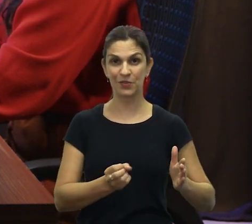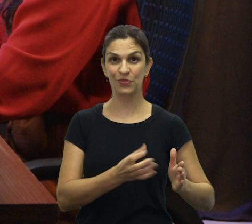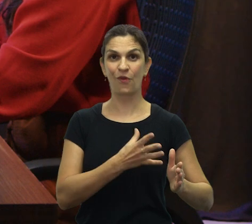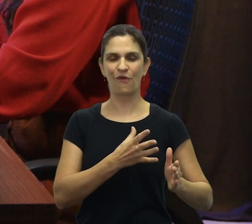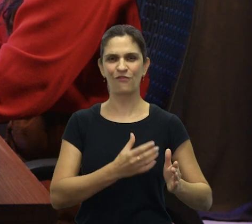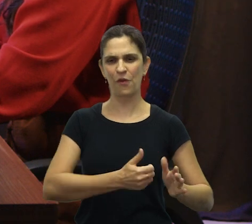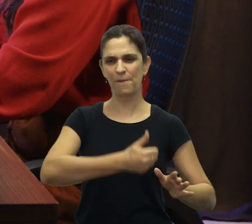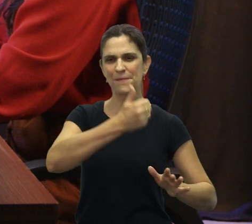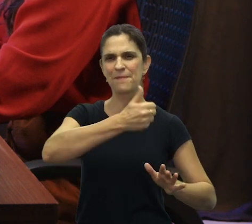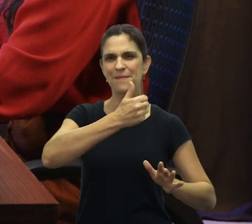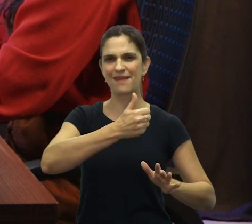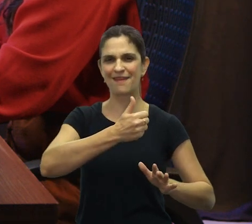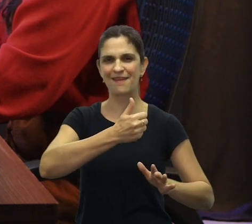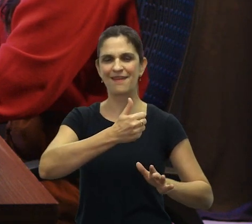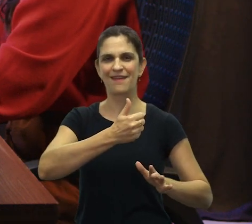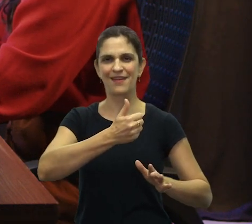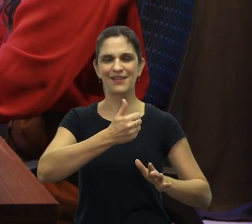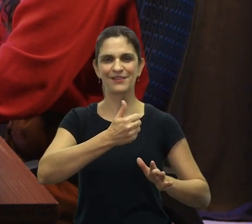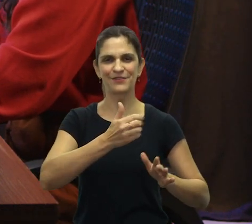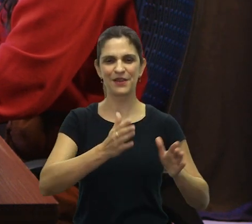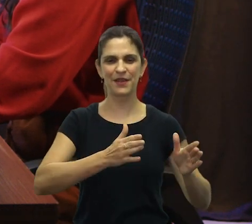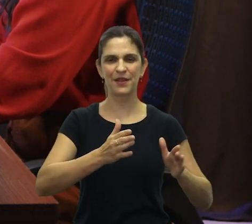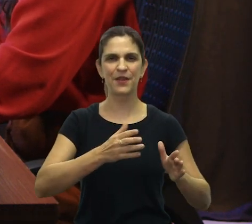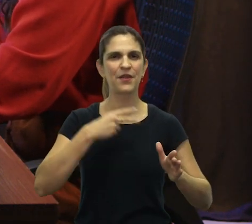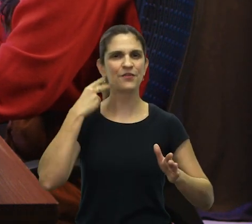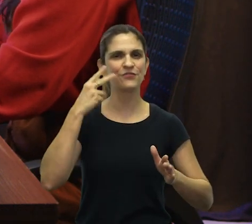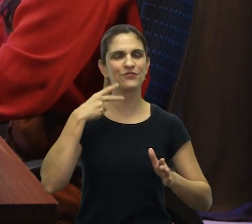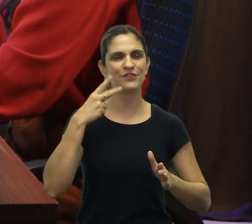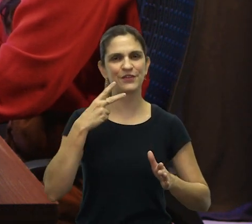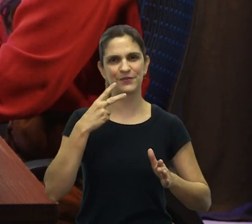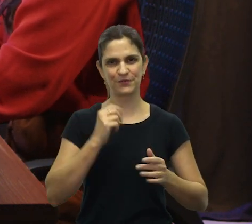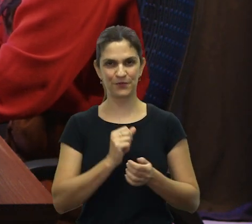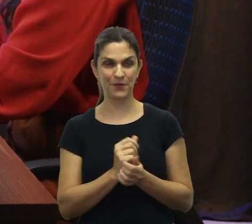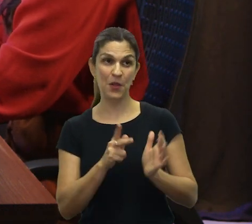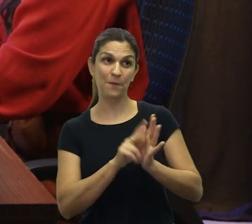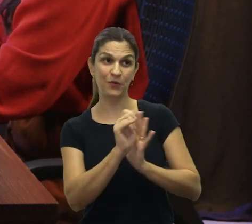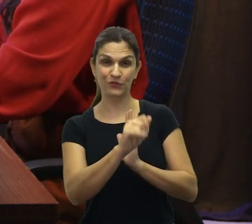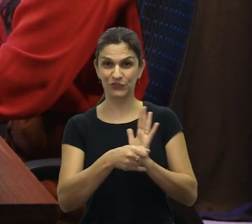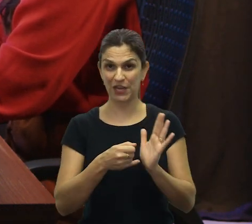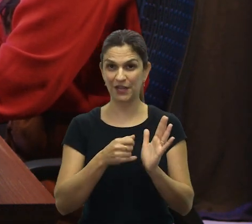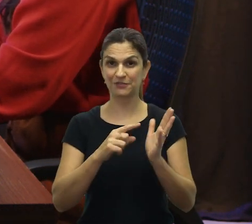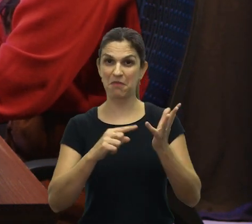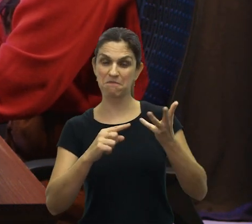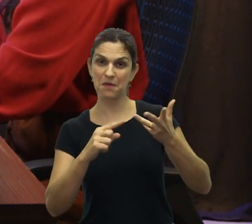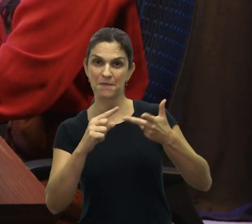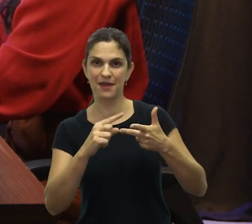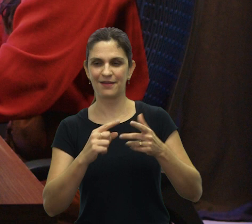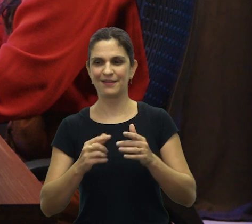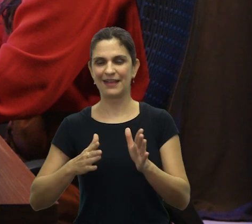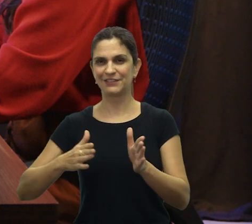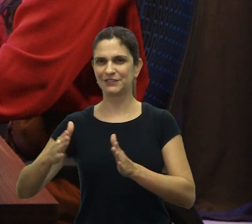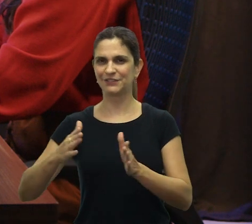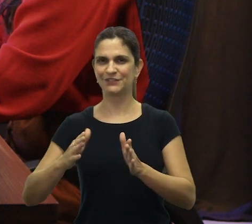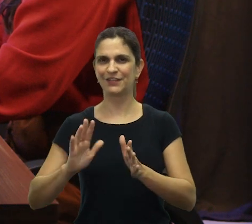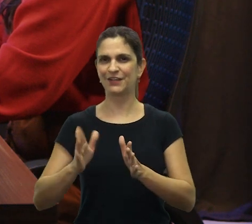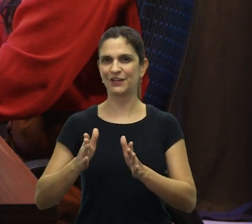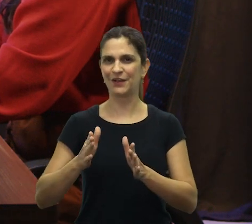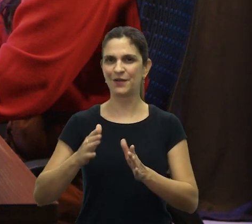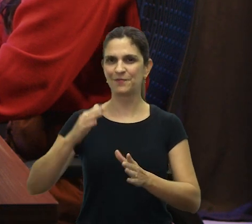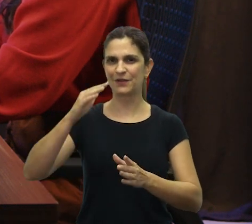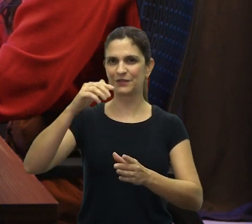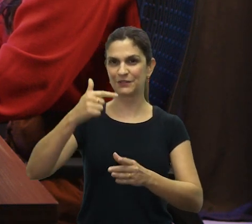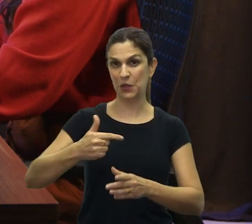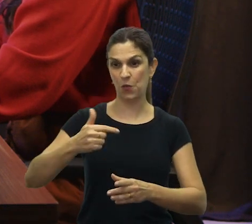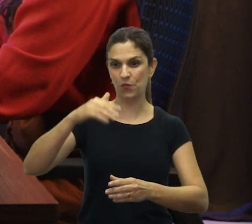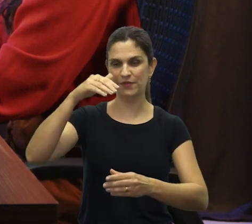Na primeira eleição, olha, eu tenho uma novidade, eu quero fazer isso, meu projeto é fazer aquilo. No segundo pleito, com